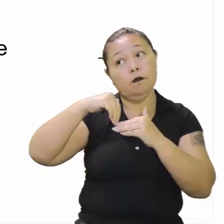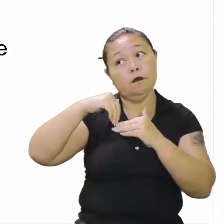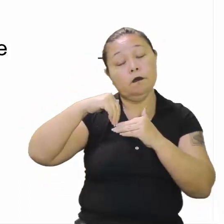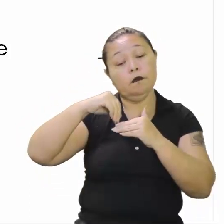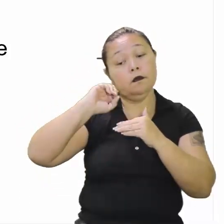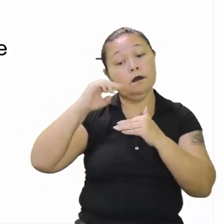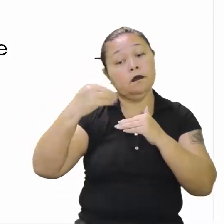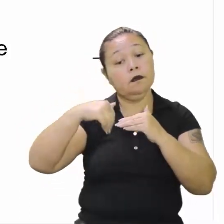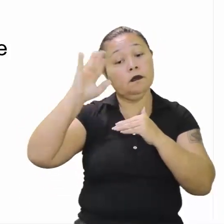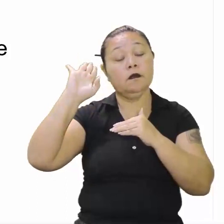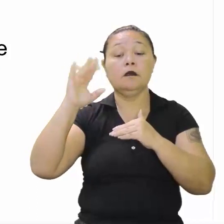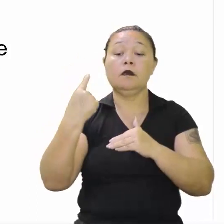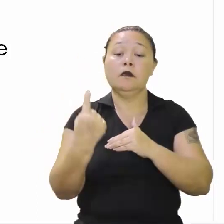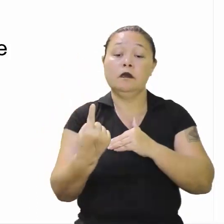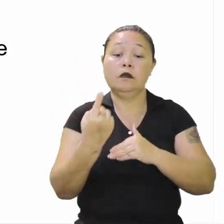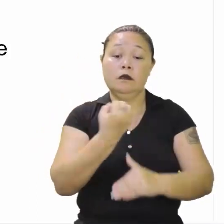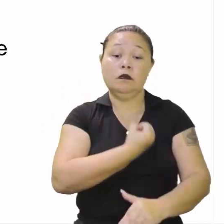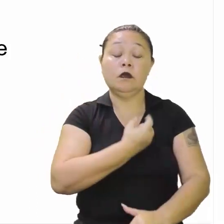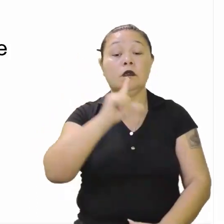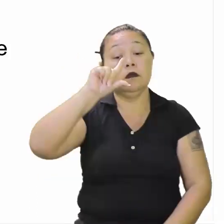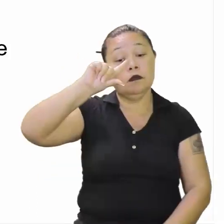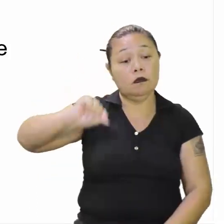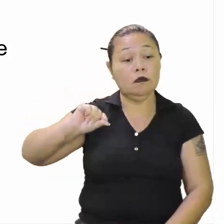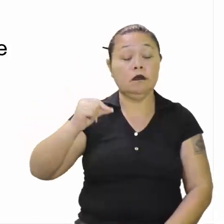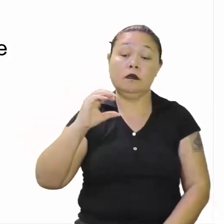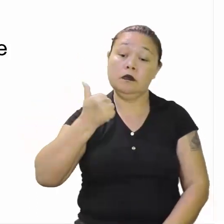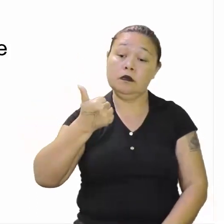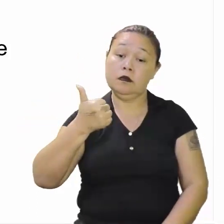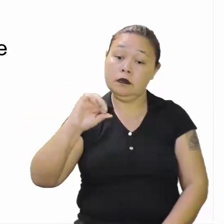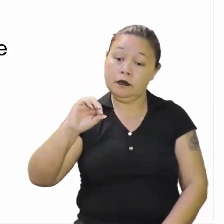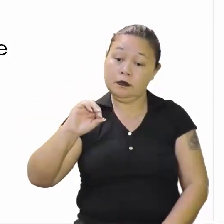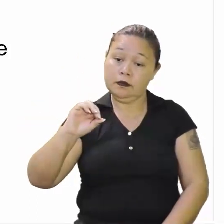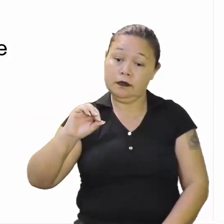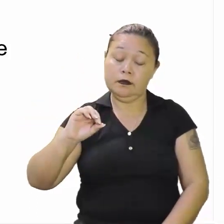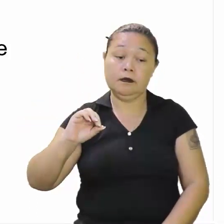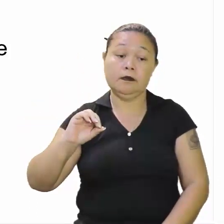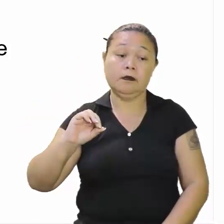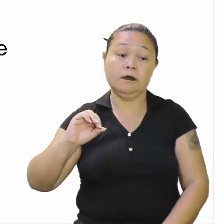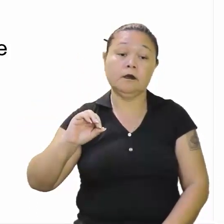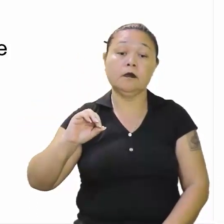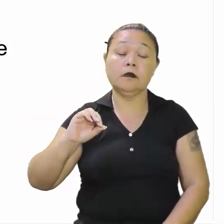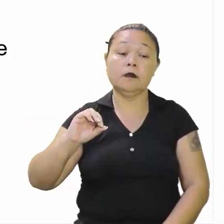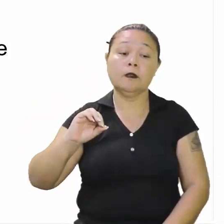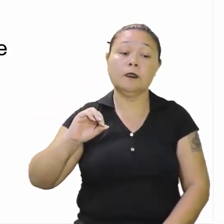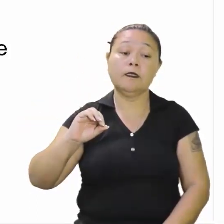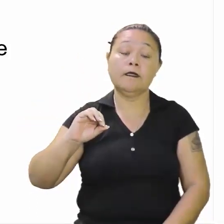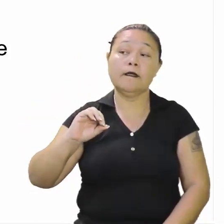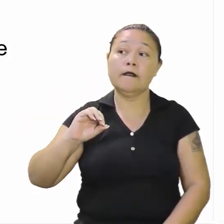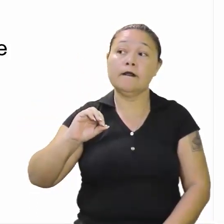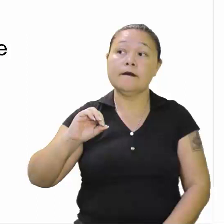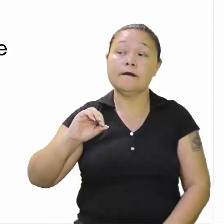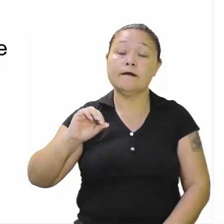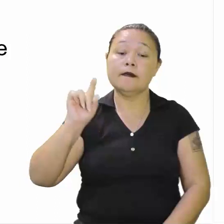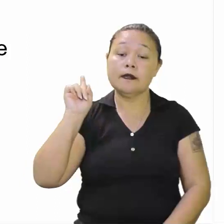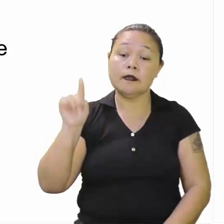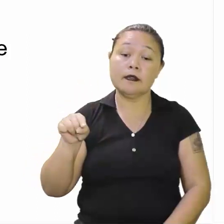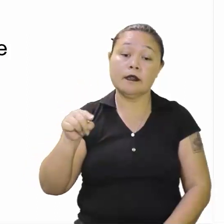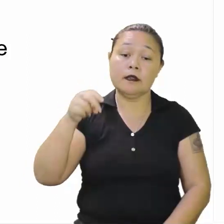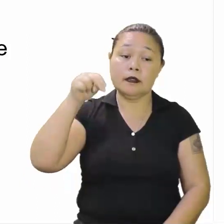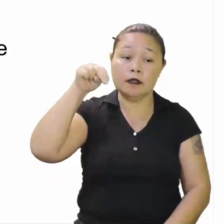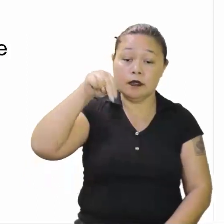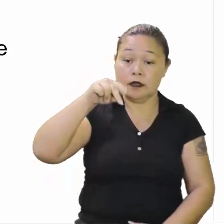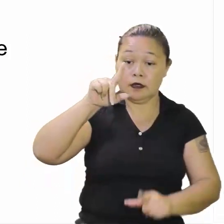ou maior que 1 e menor que 0, menor que 10, tá bom? Então, este n, em